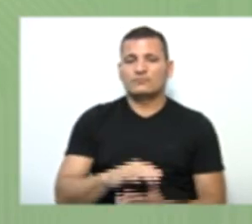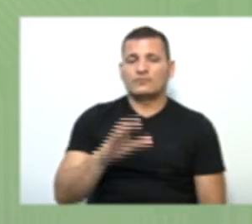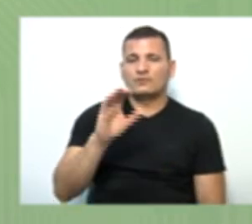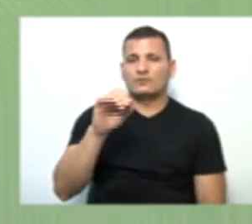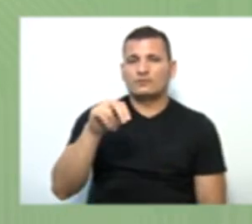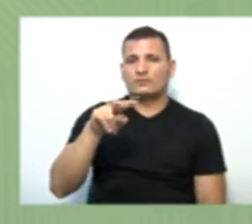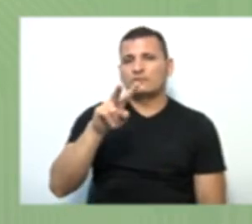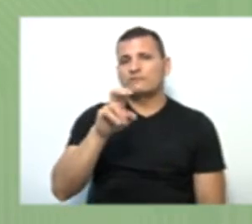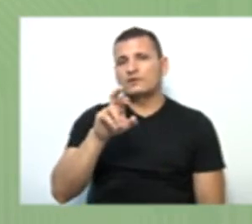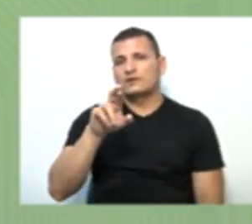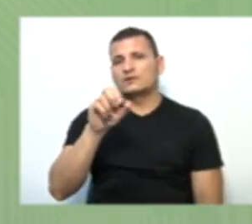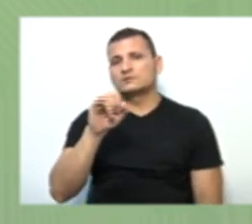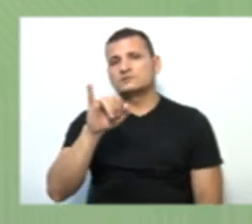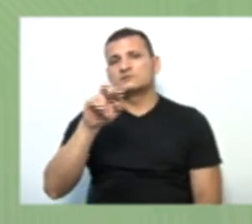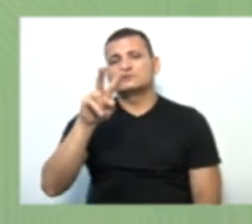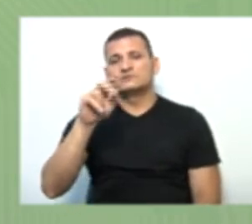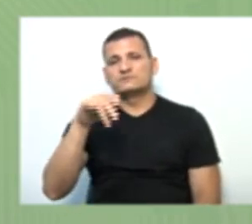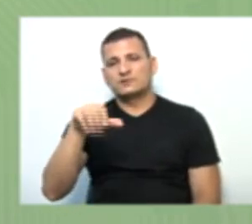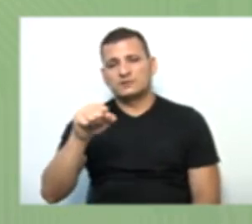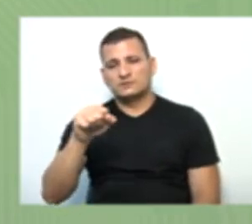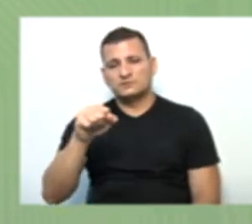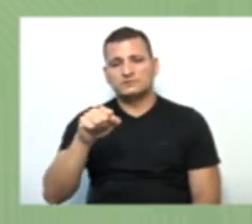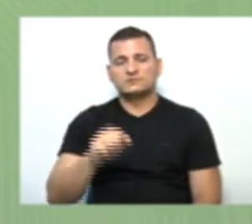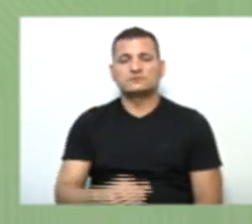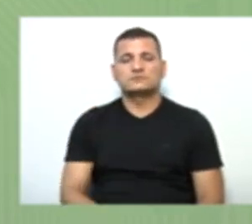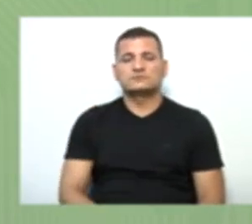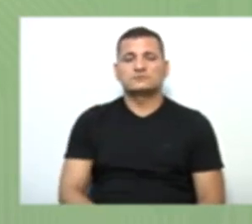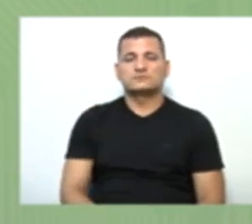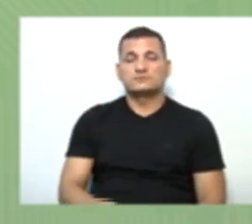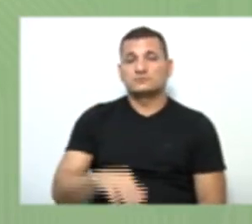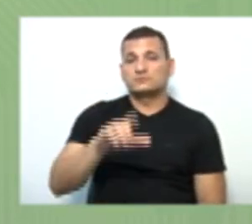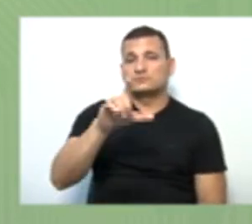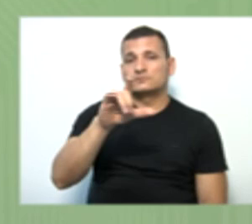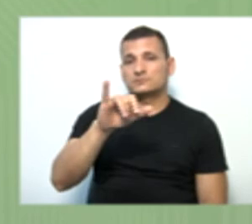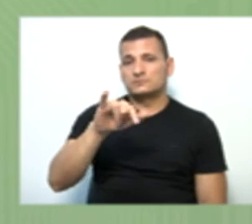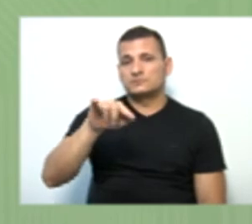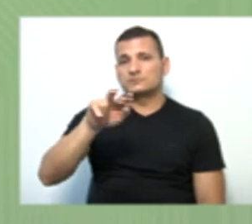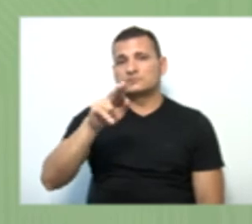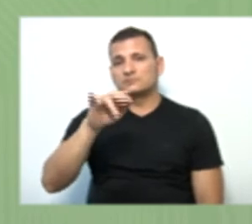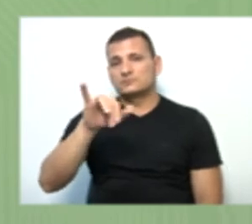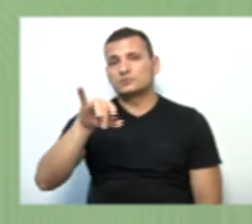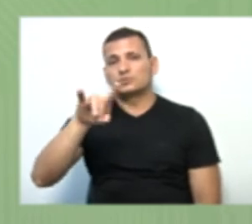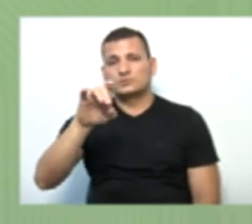dinheiro, ó, grau de liquidez, são as contas do